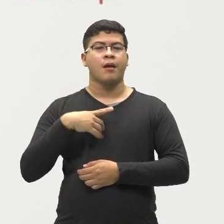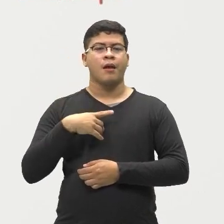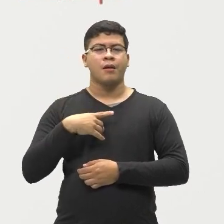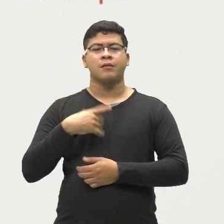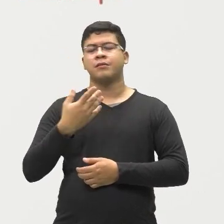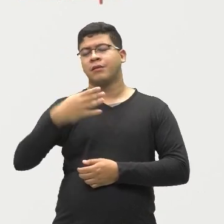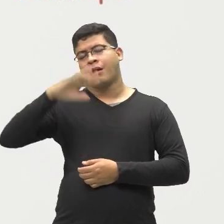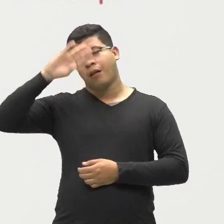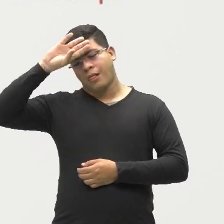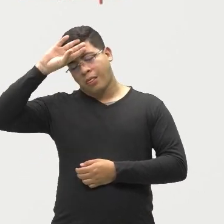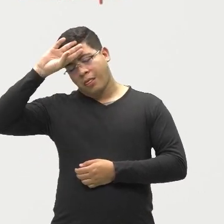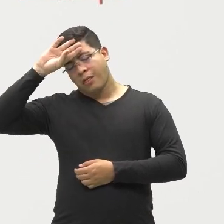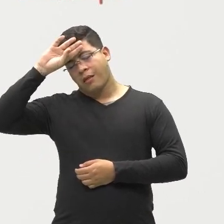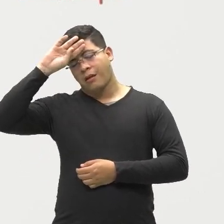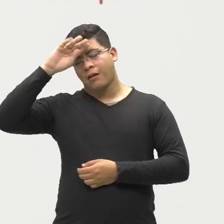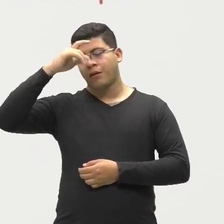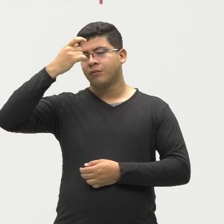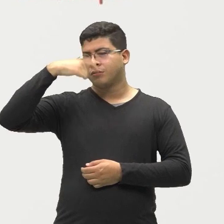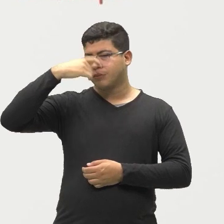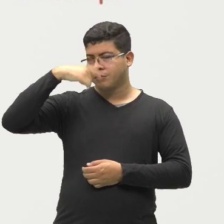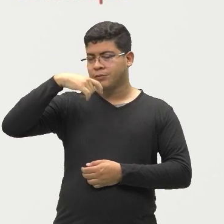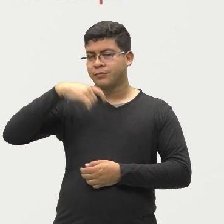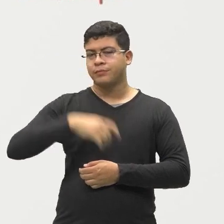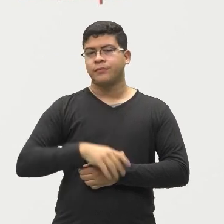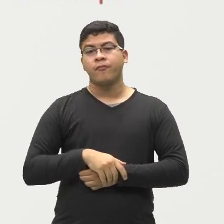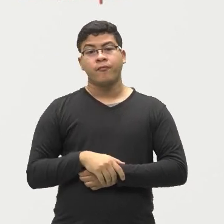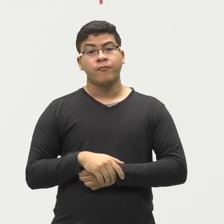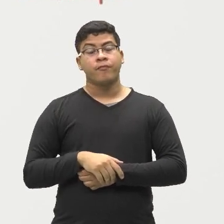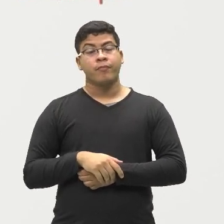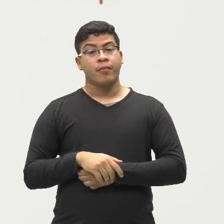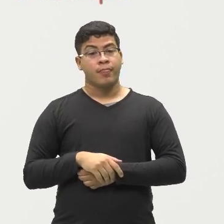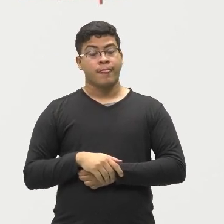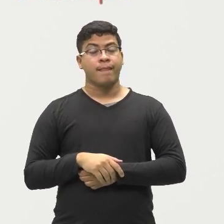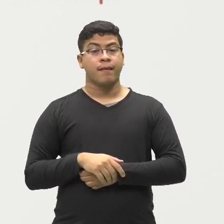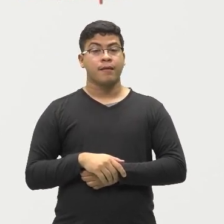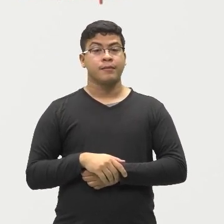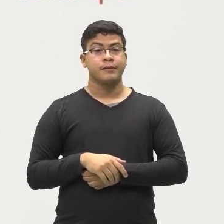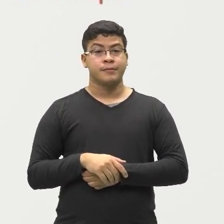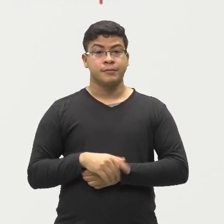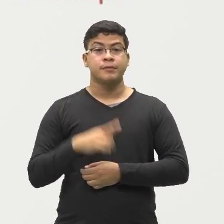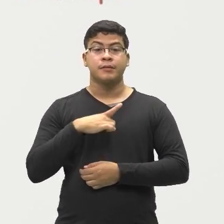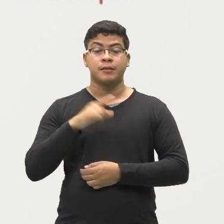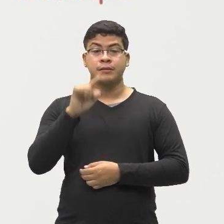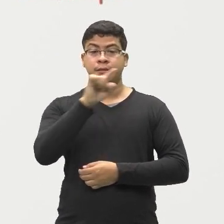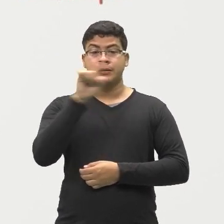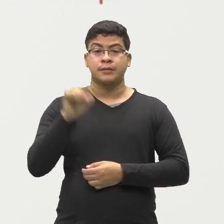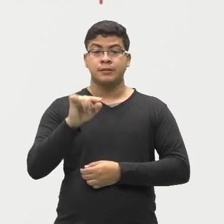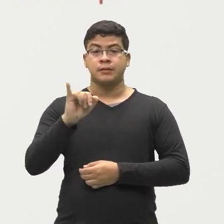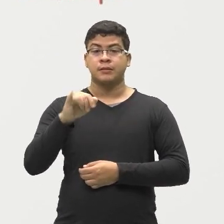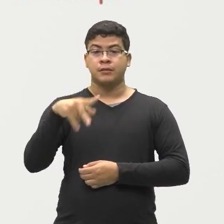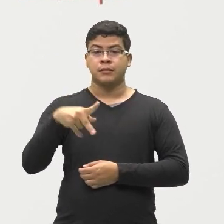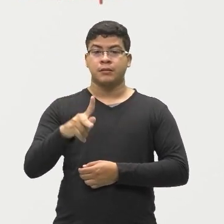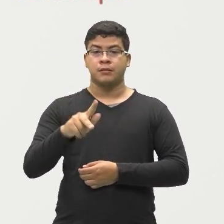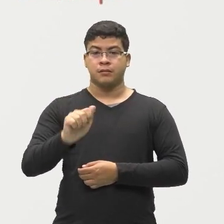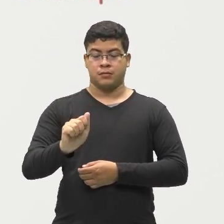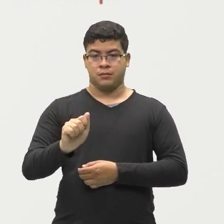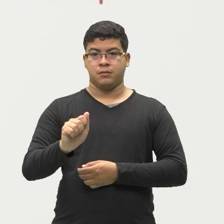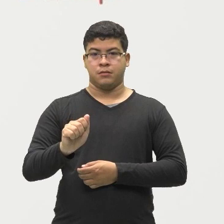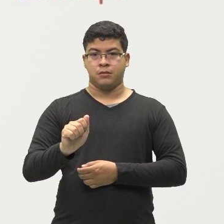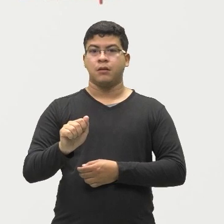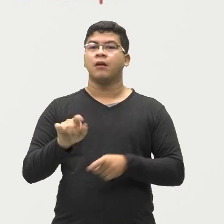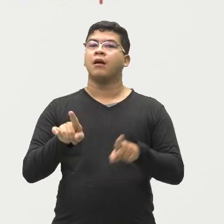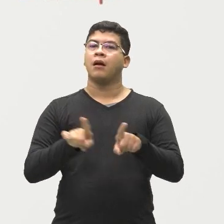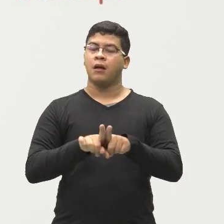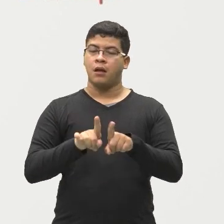aquele resfriado, né? A gente tem aqui o caso da Zika, que também é uma